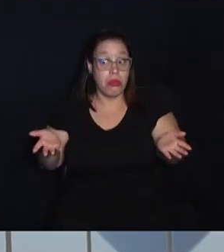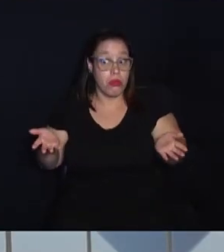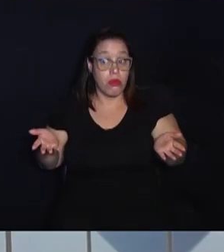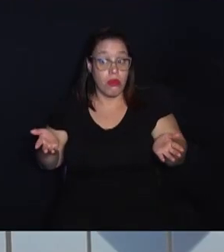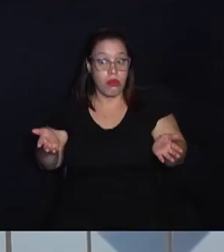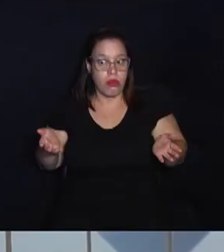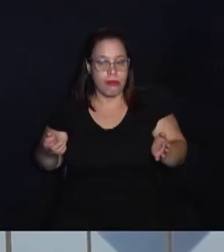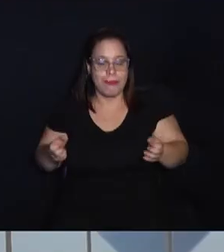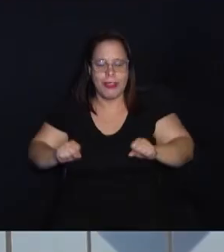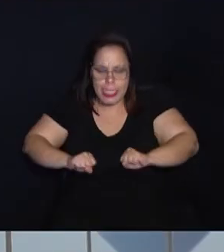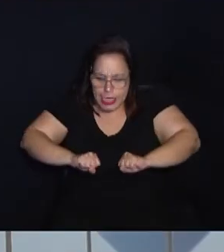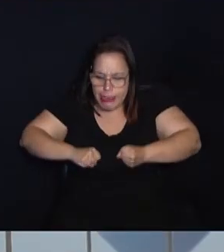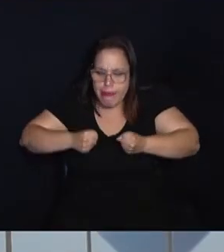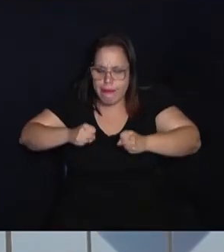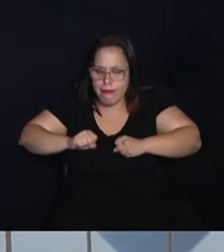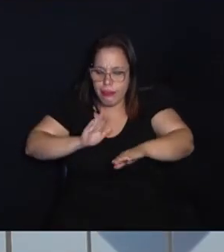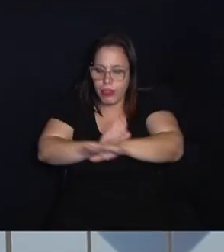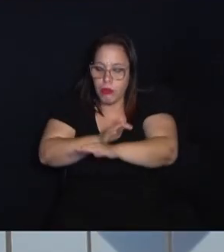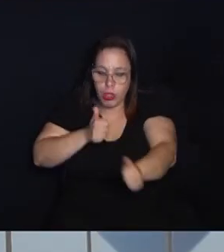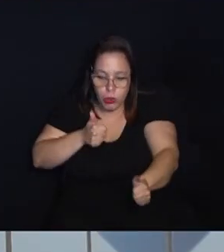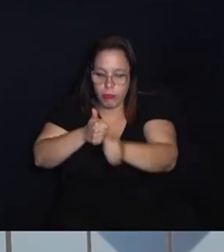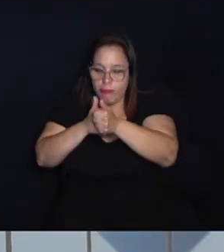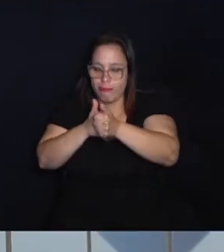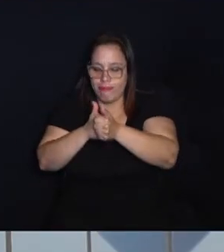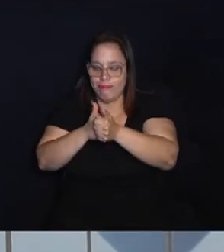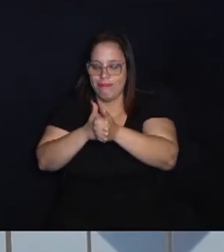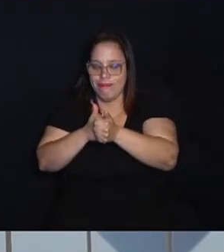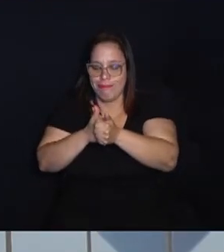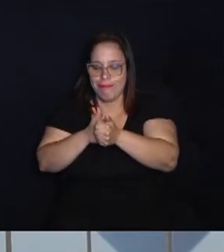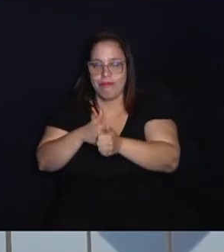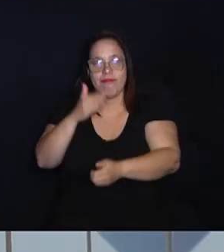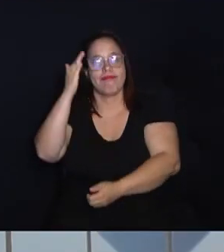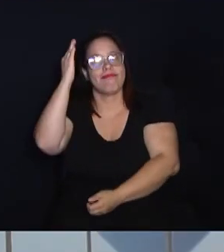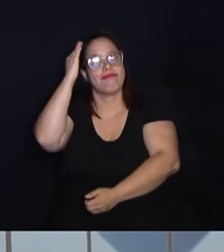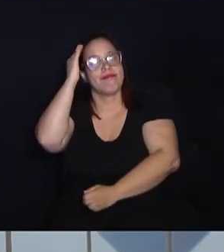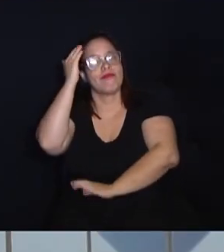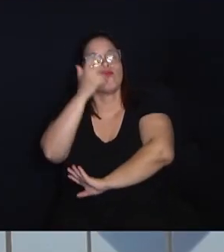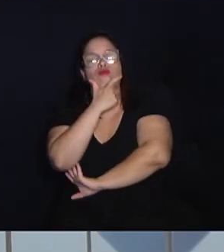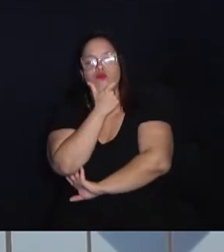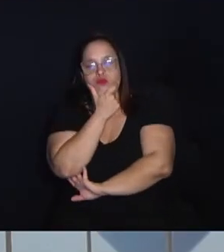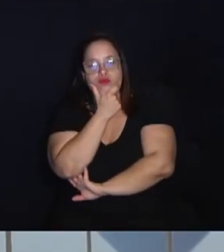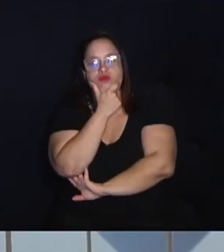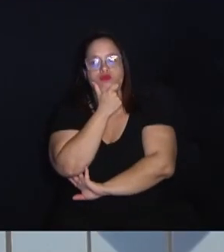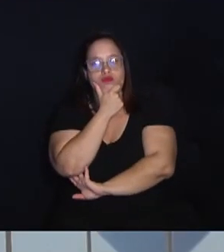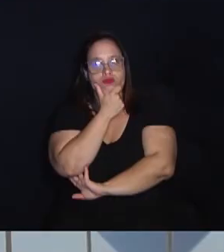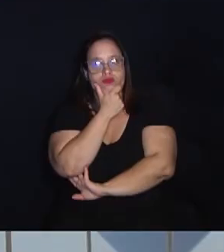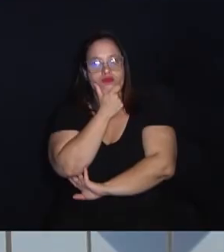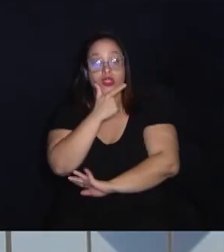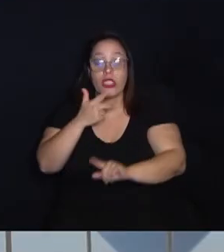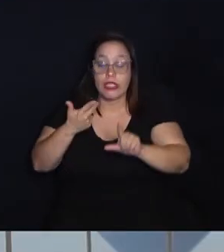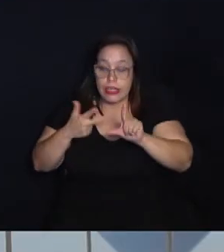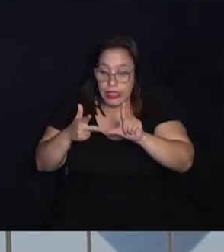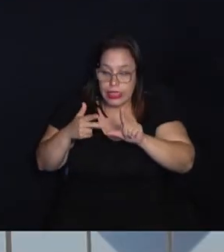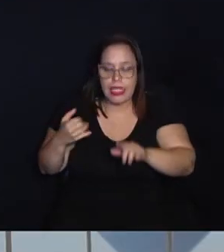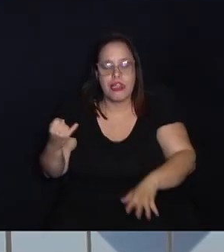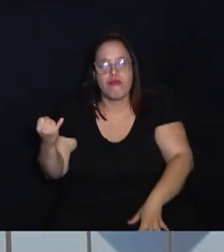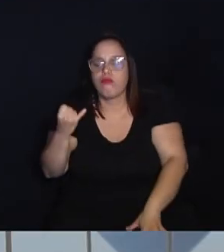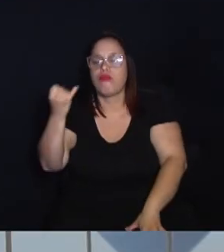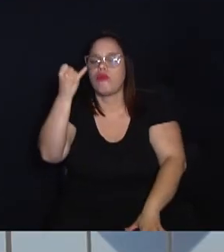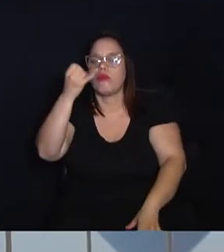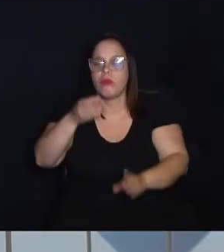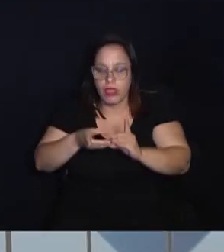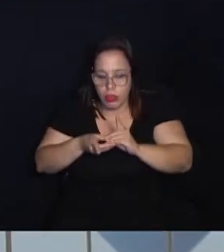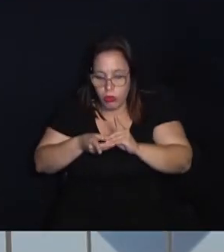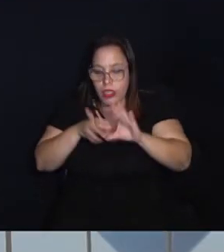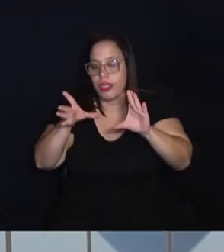ajudam não só aproximar a Câmara, mas fazer com que as pessoas entendam que o Poder Legislativo é importante para a